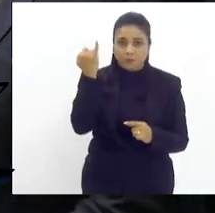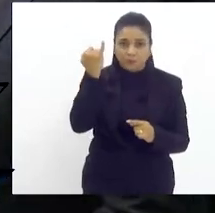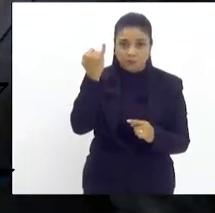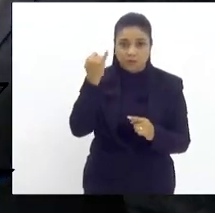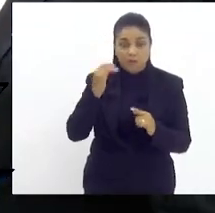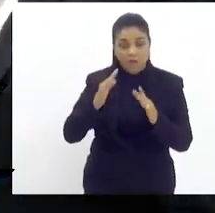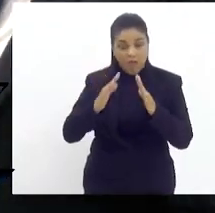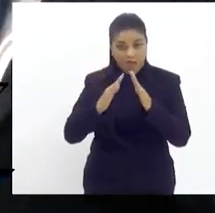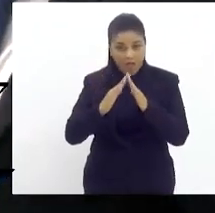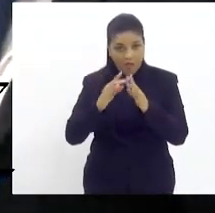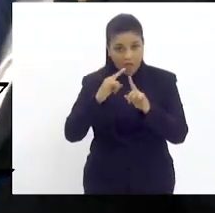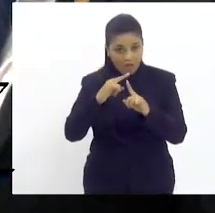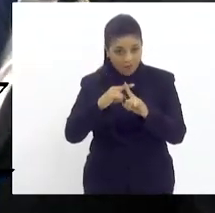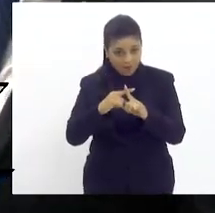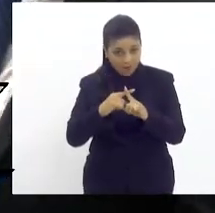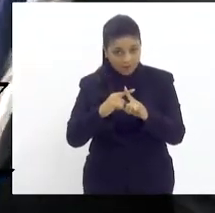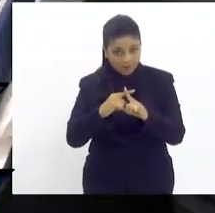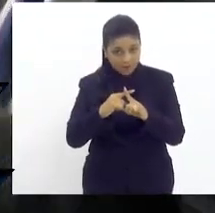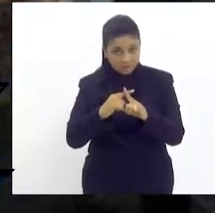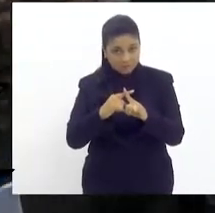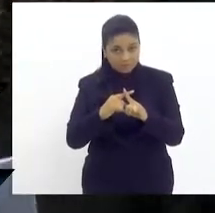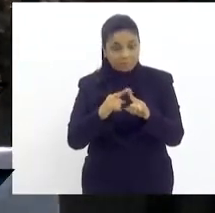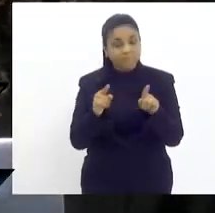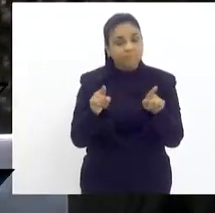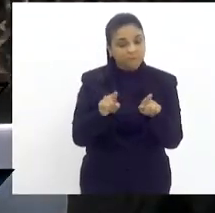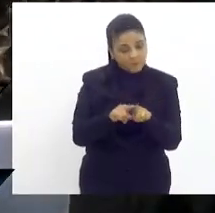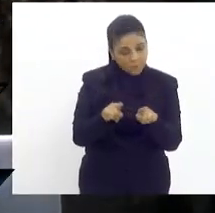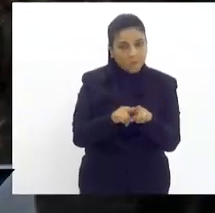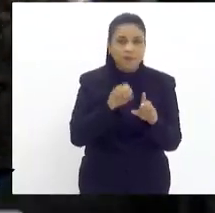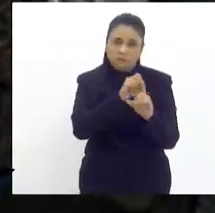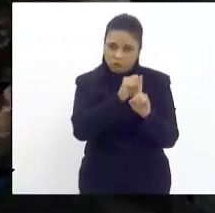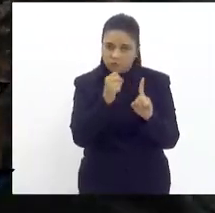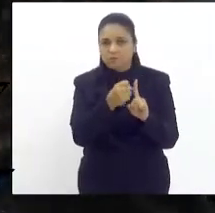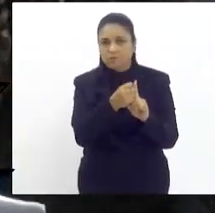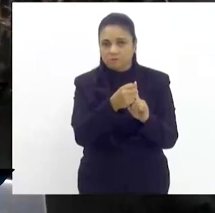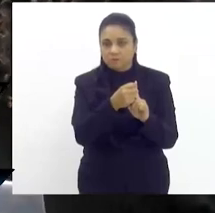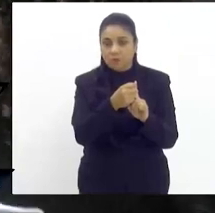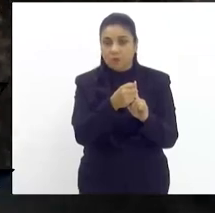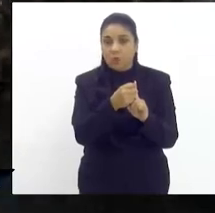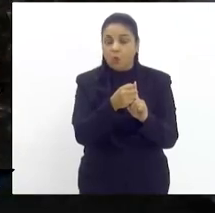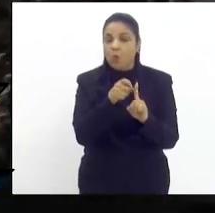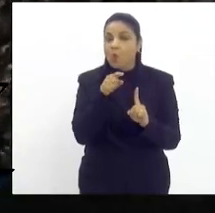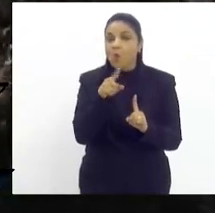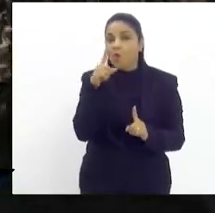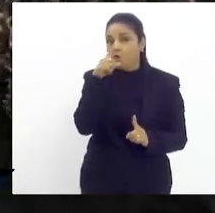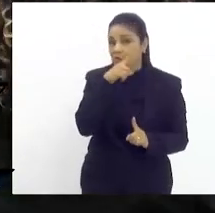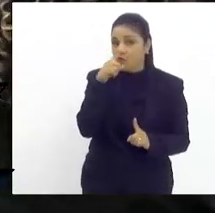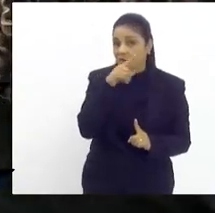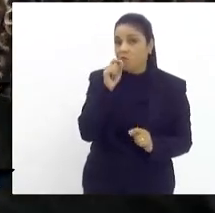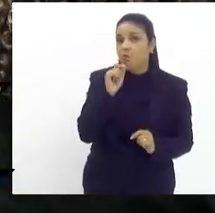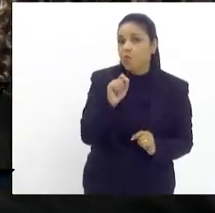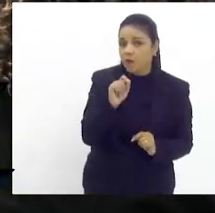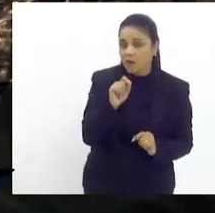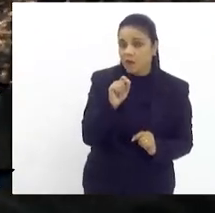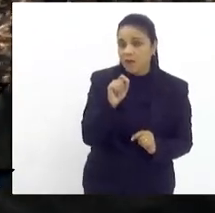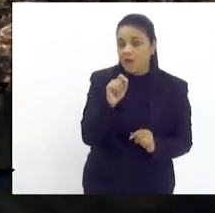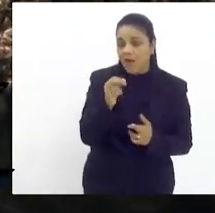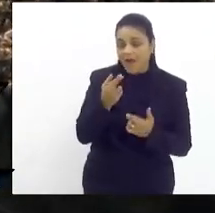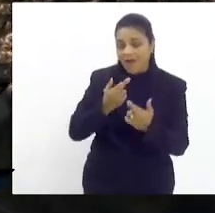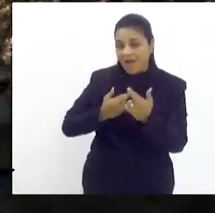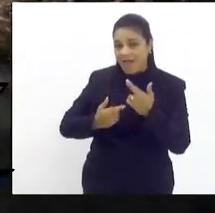é o que é se ela não for também social né o grande erro é muitas vezes estabelecendo uma relação